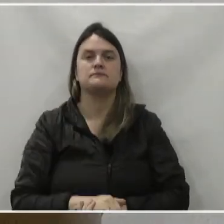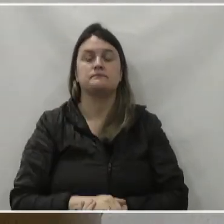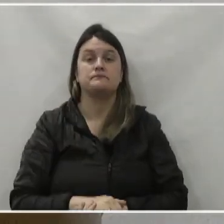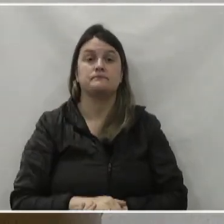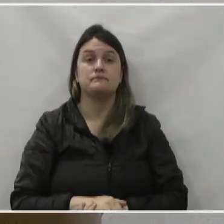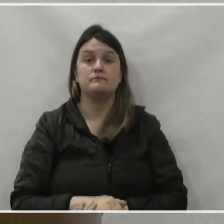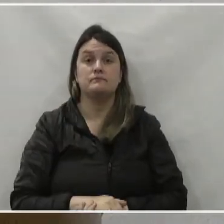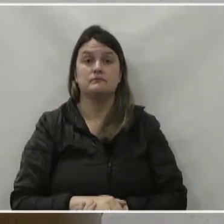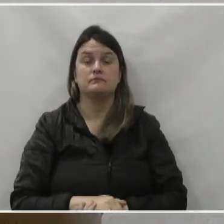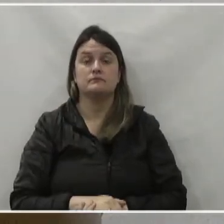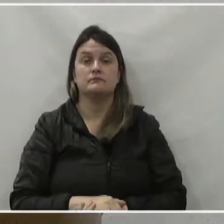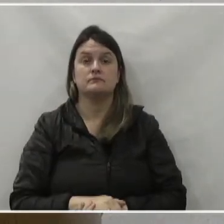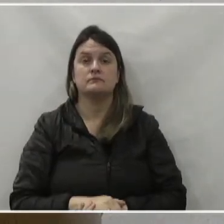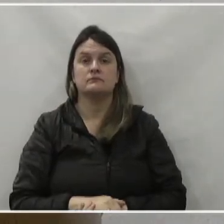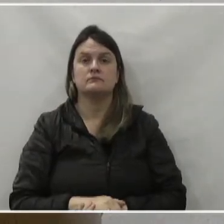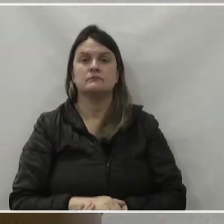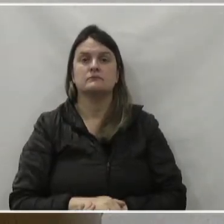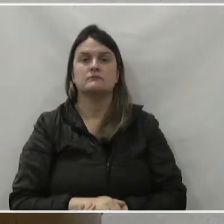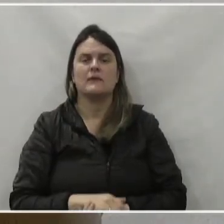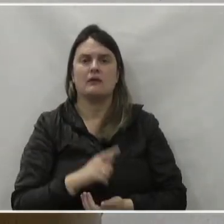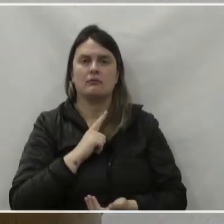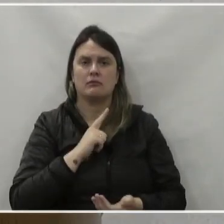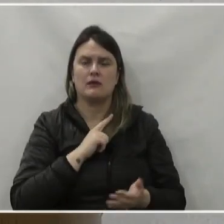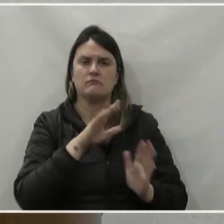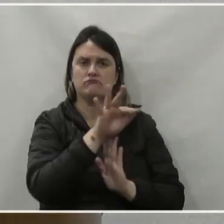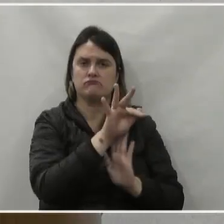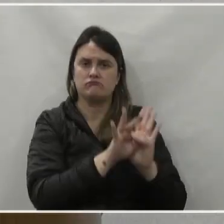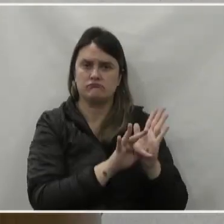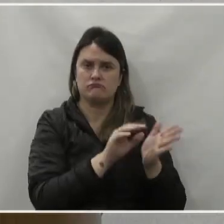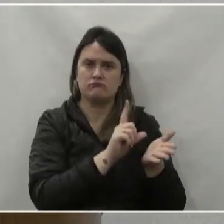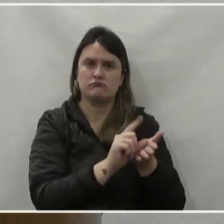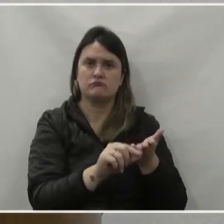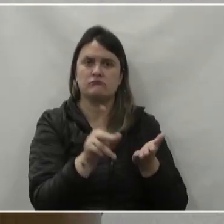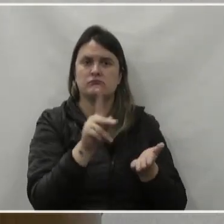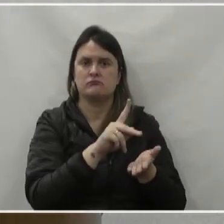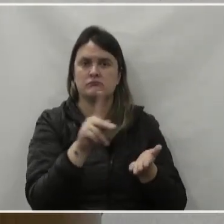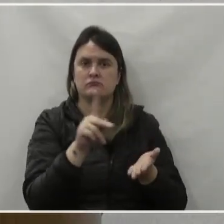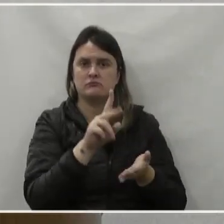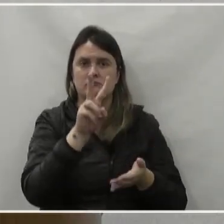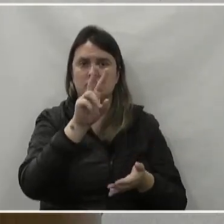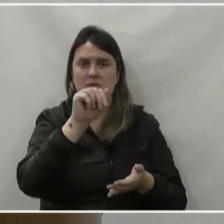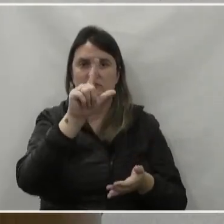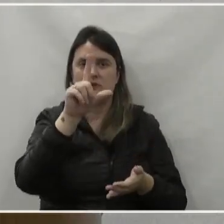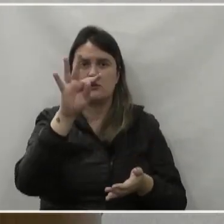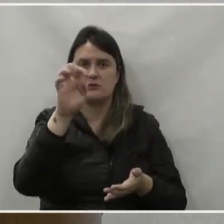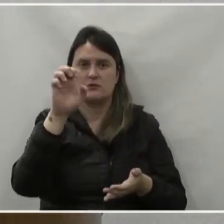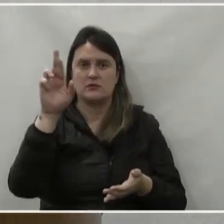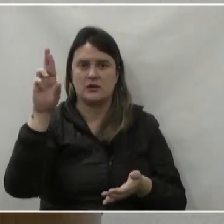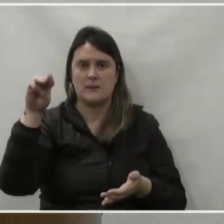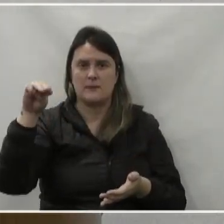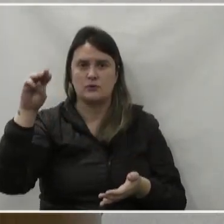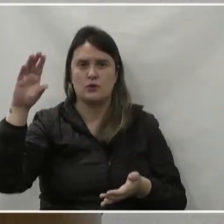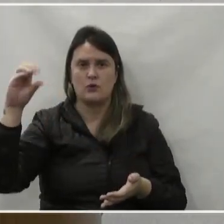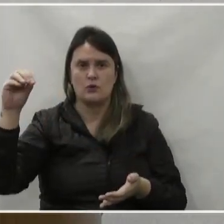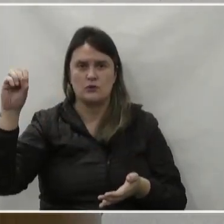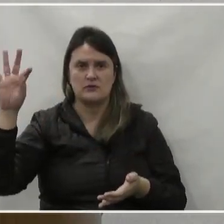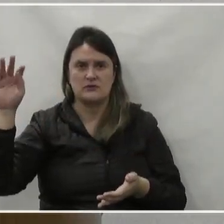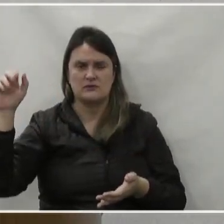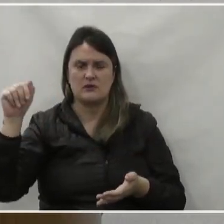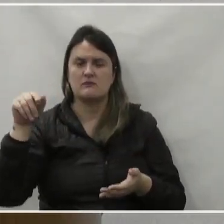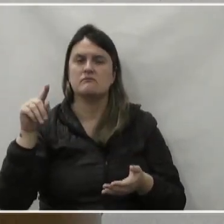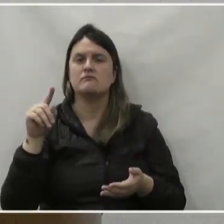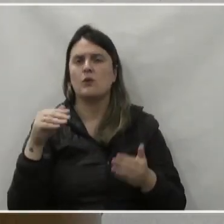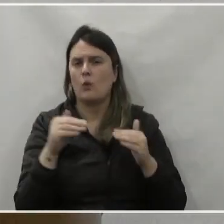trago aqui um artigo do professor Walter Matos da Costa, que colabora